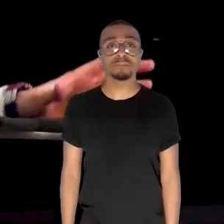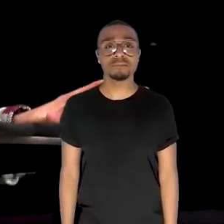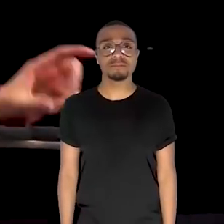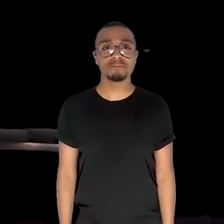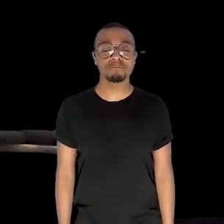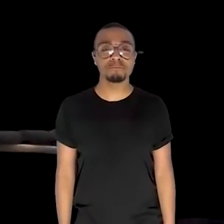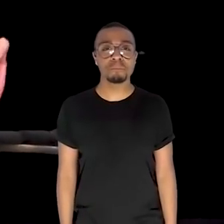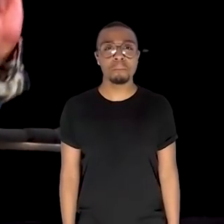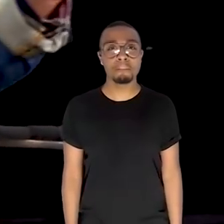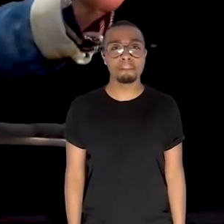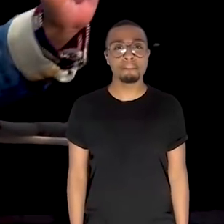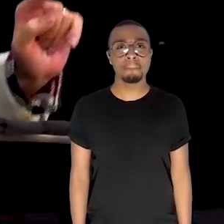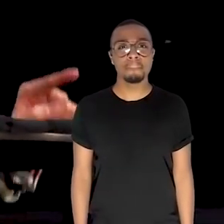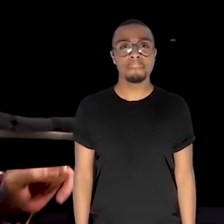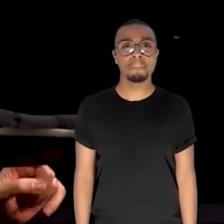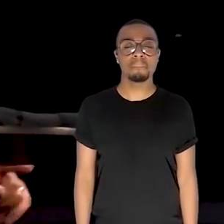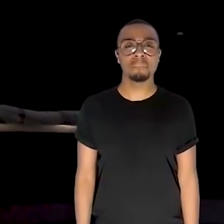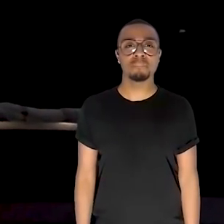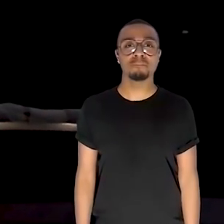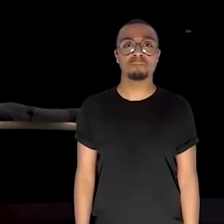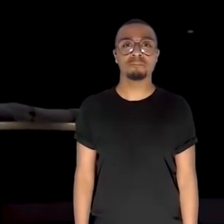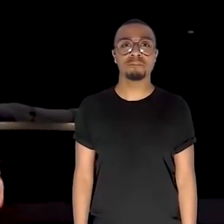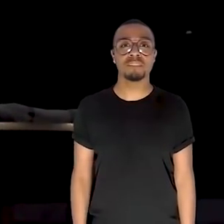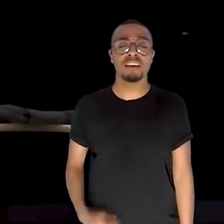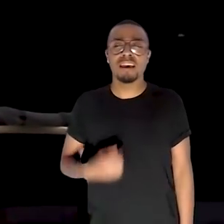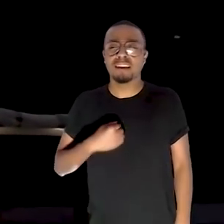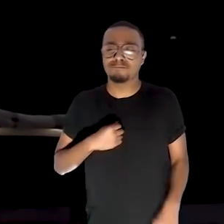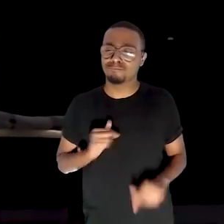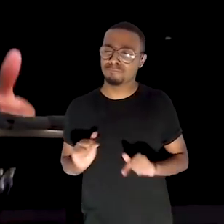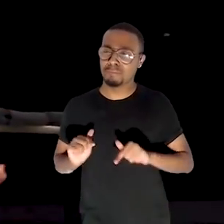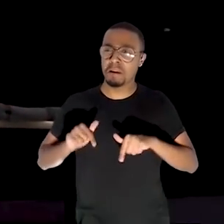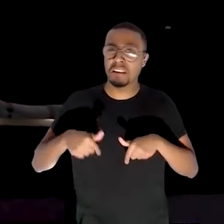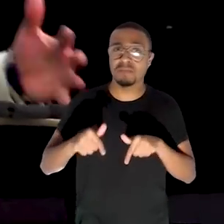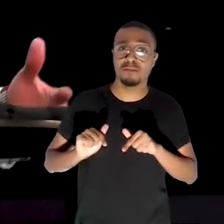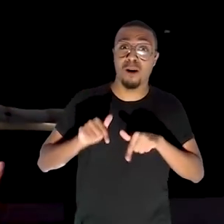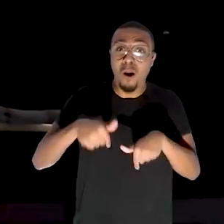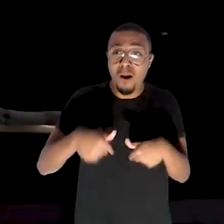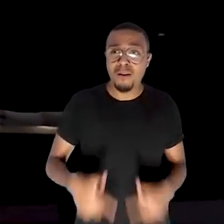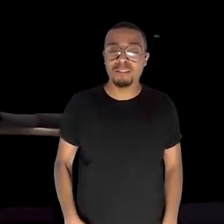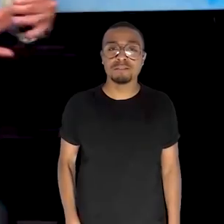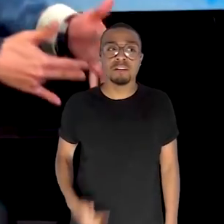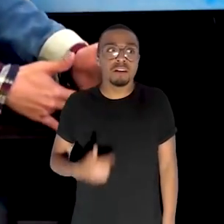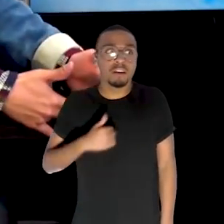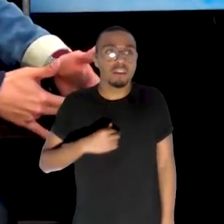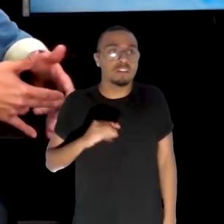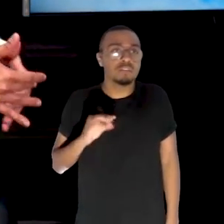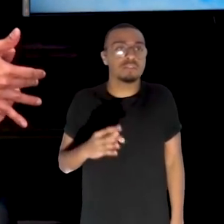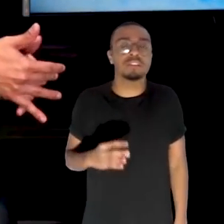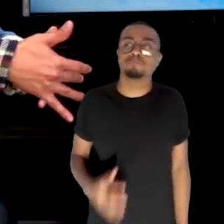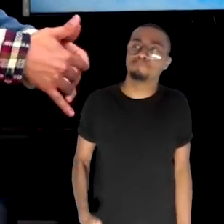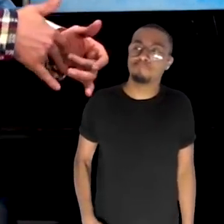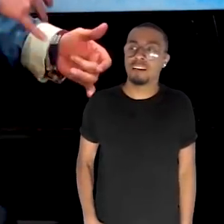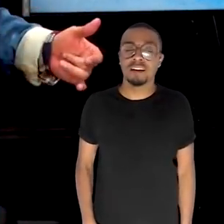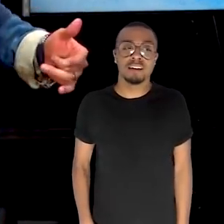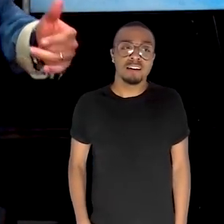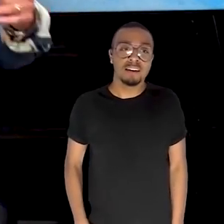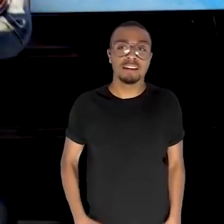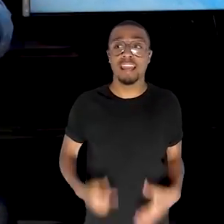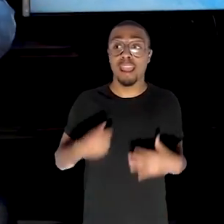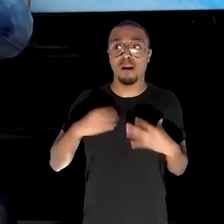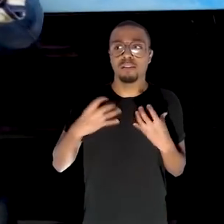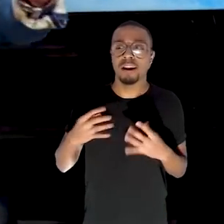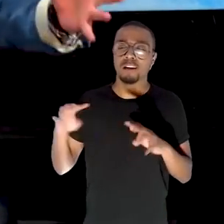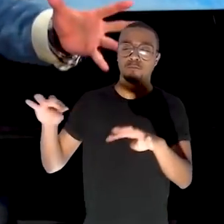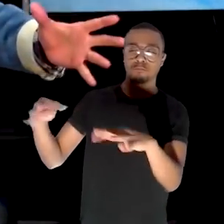qualquer coisa, simplesmente para ser notado pelas pessoas. Então eu me sujeito a fazer mais, eu me sujeito a ser humilhado, eu me sujeito